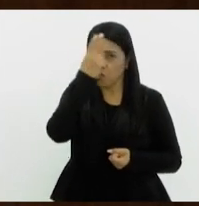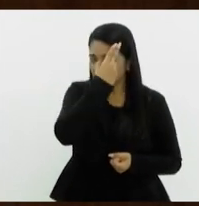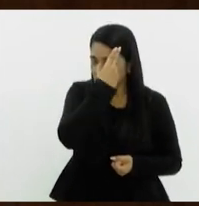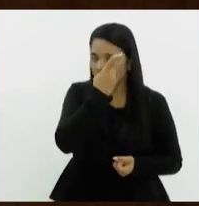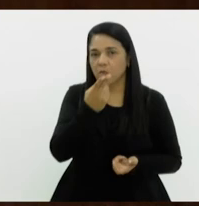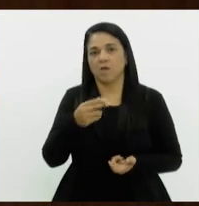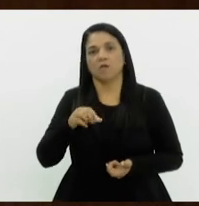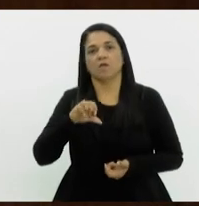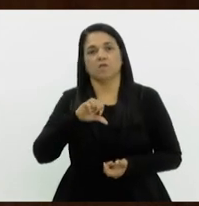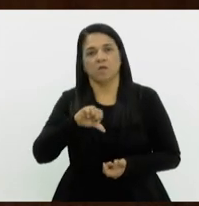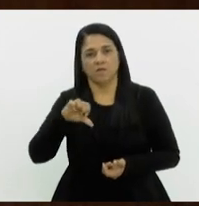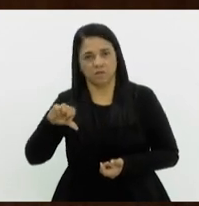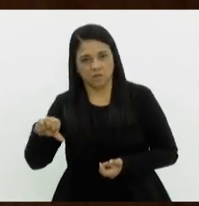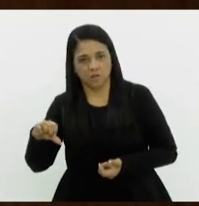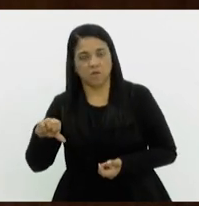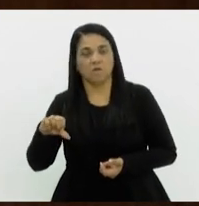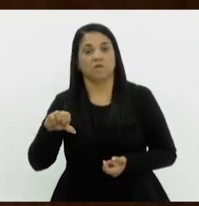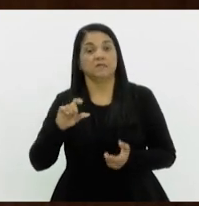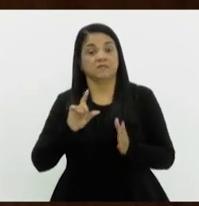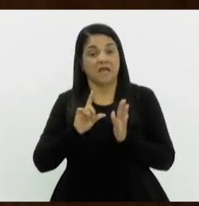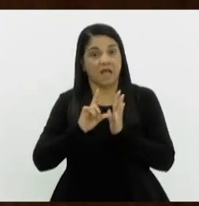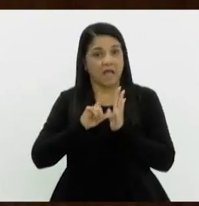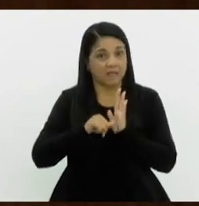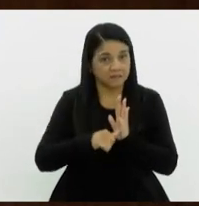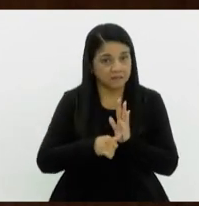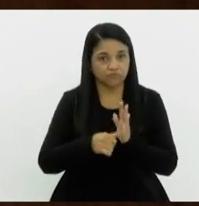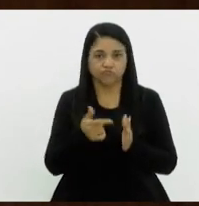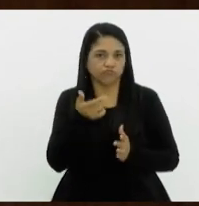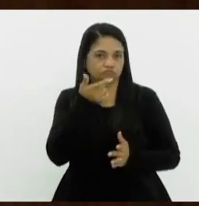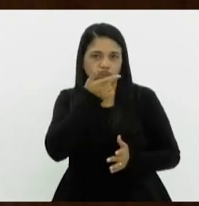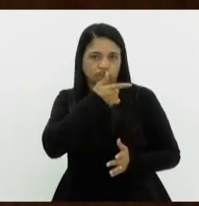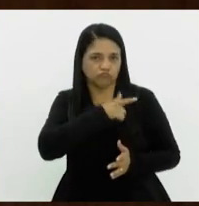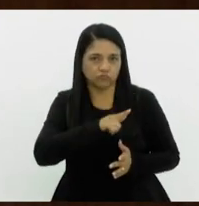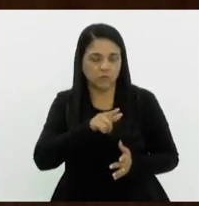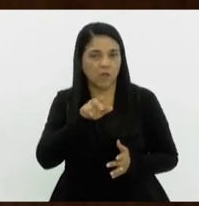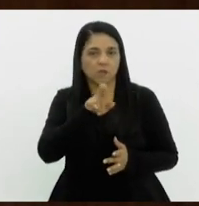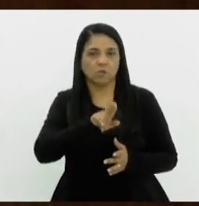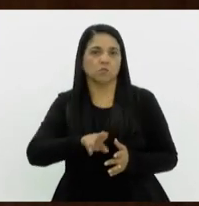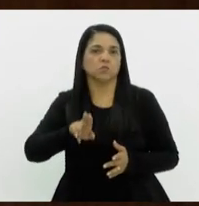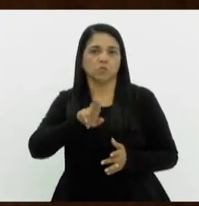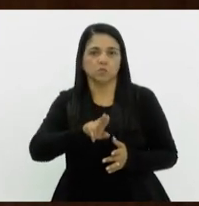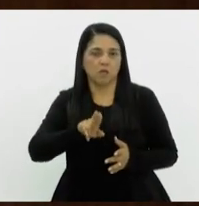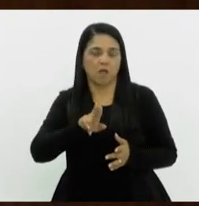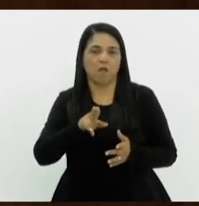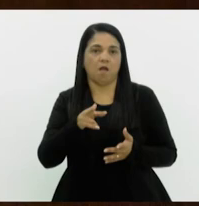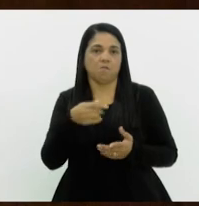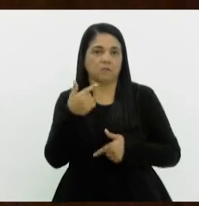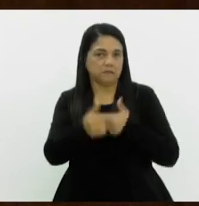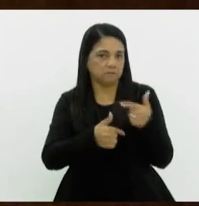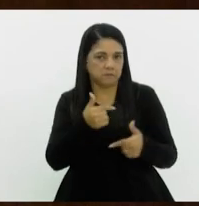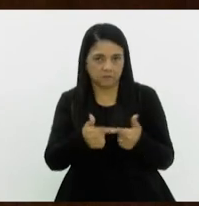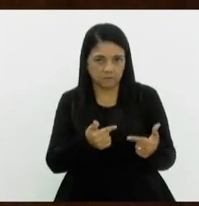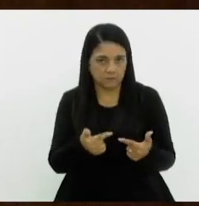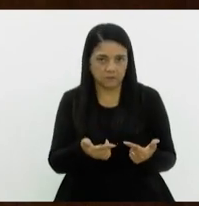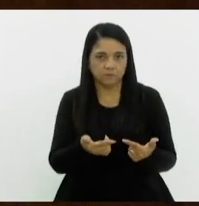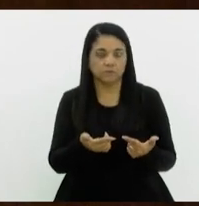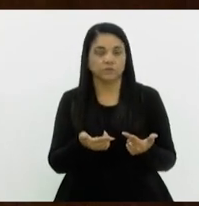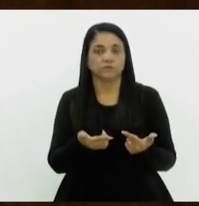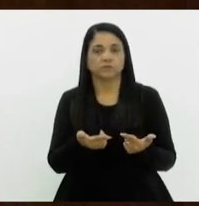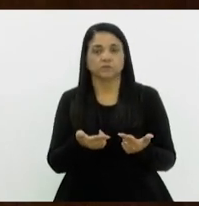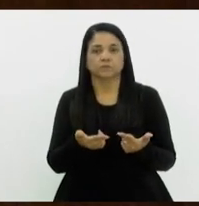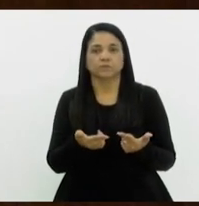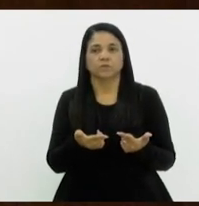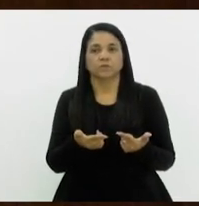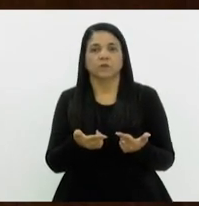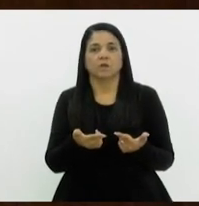Uber, e se ele estiver em atraso, ele não consegue usar o seu veículo para trabalho, para colocar em